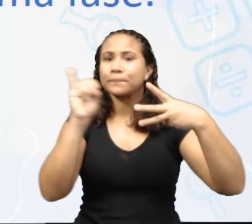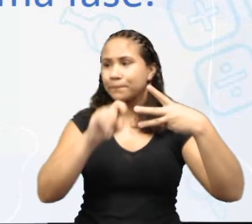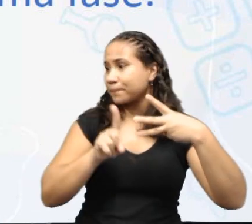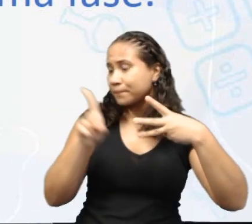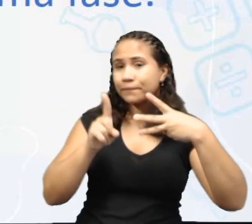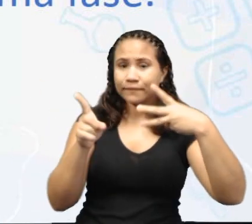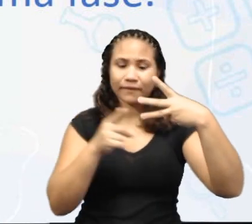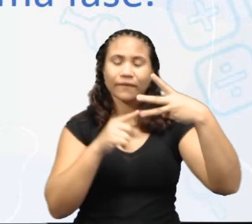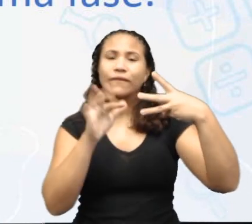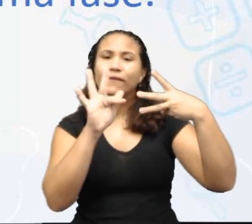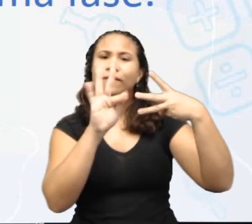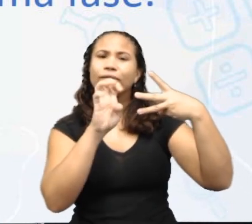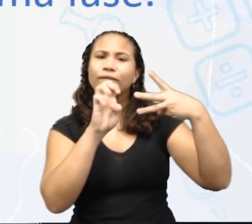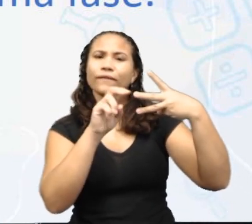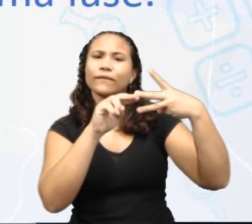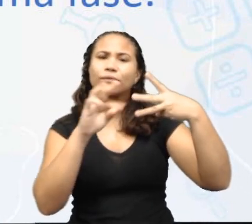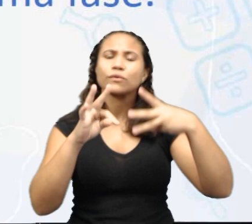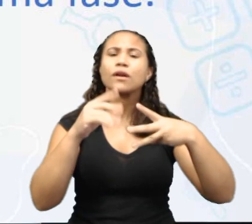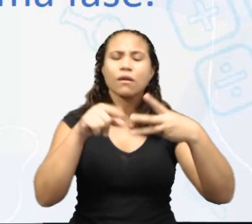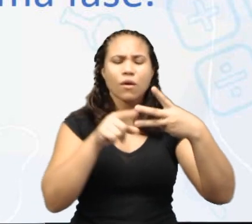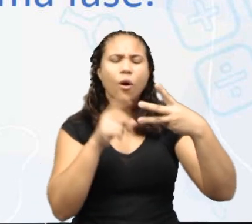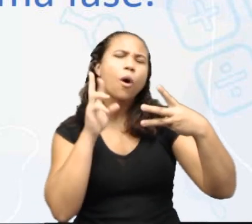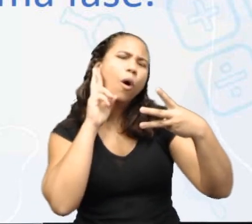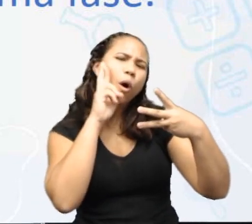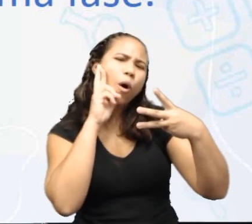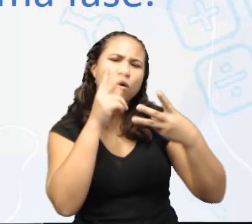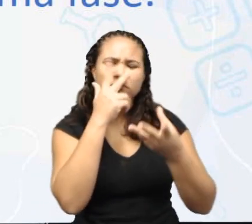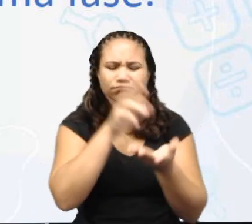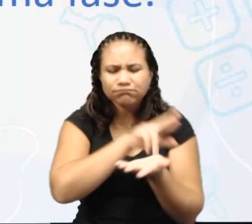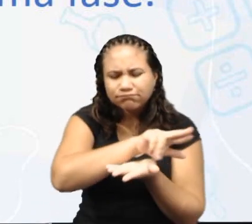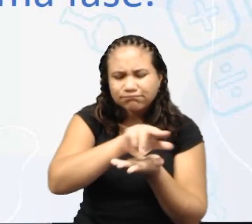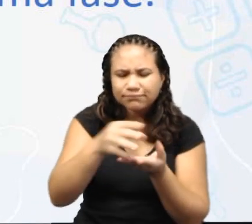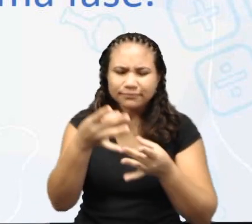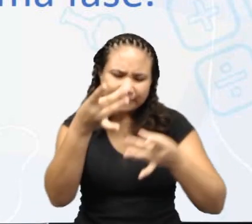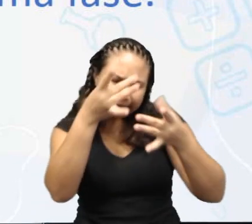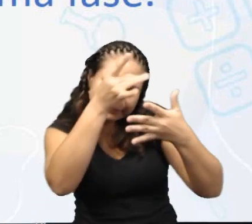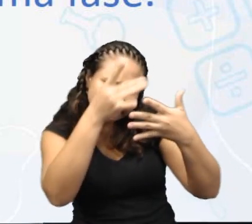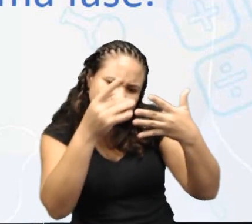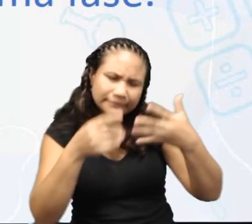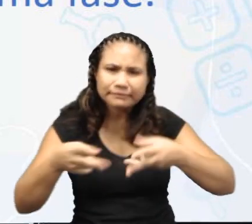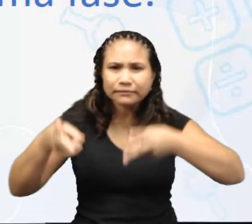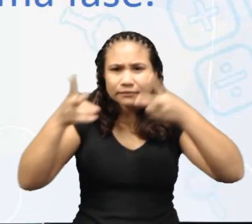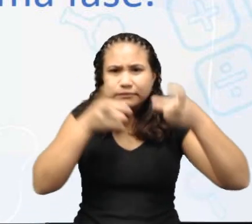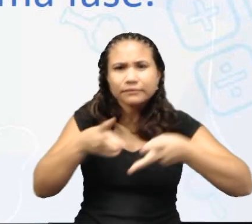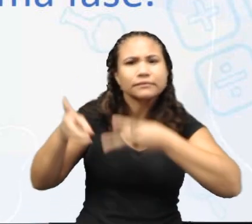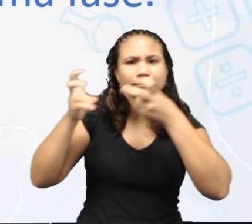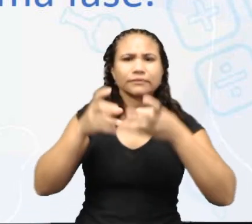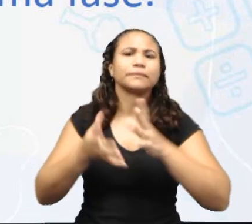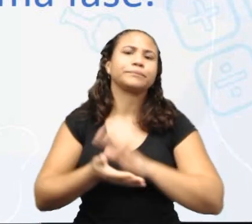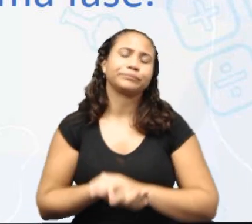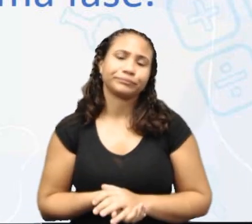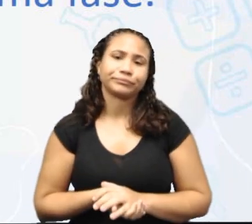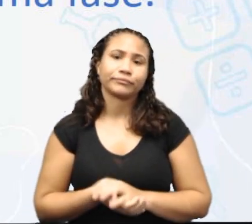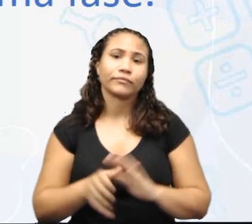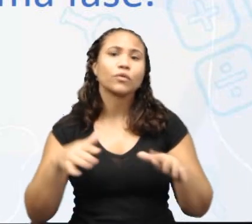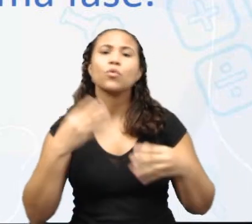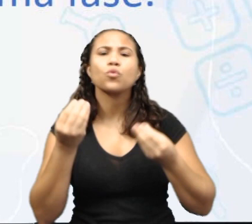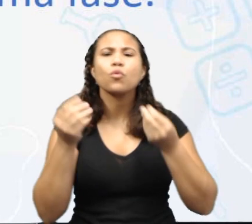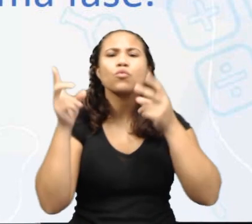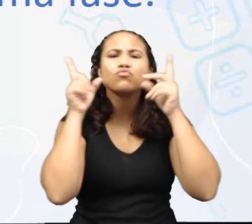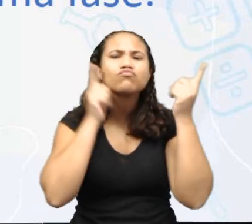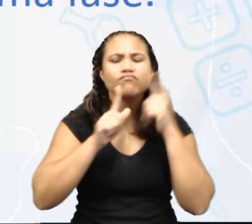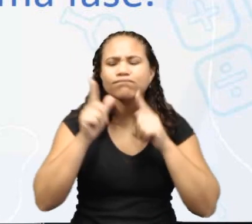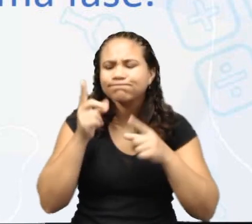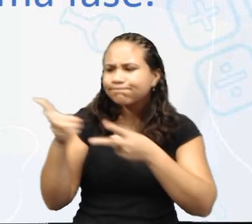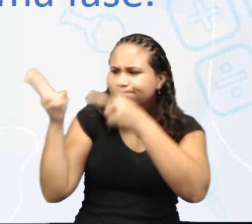também. E o feldspato ele é mais rosado, tem algumas partezinhas que a gente consegue observar no granito. Como eu consigo perceber